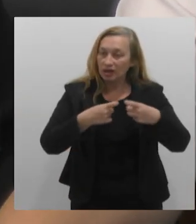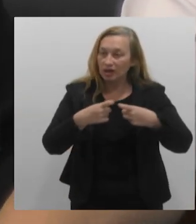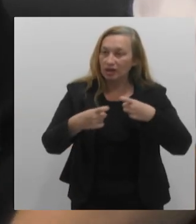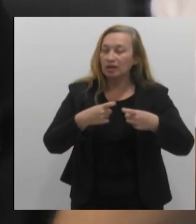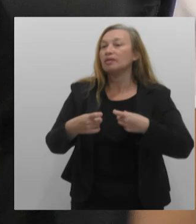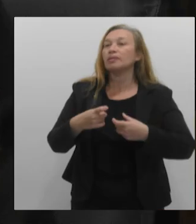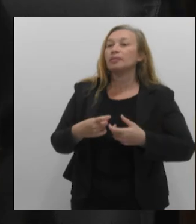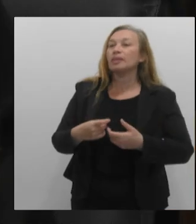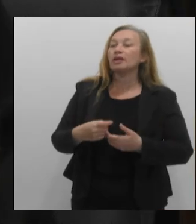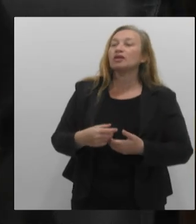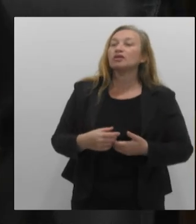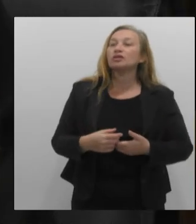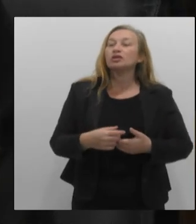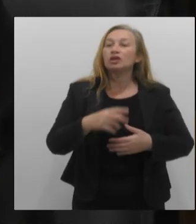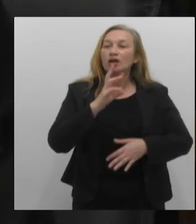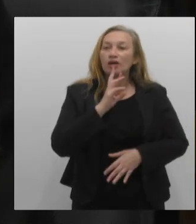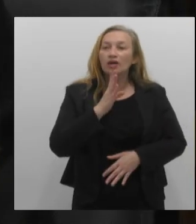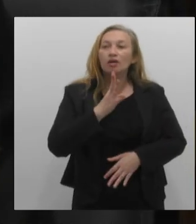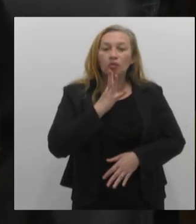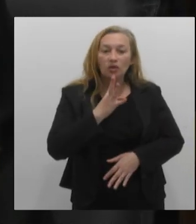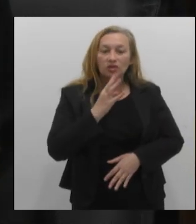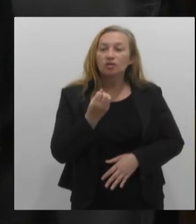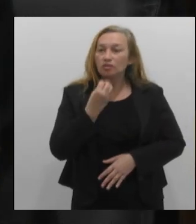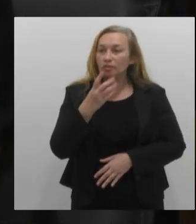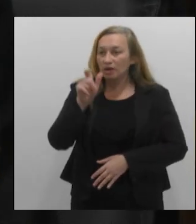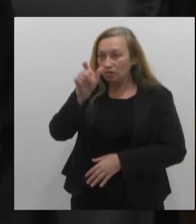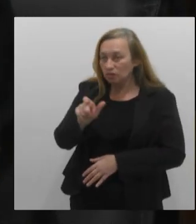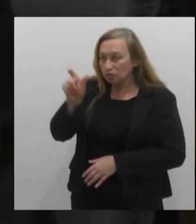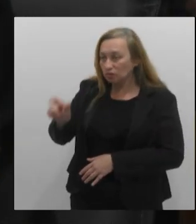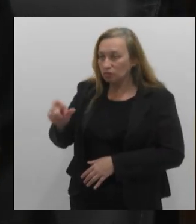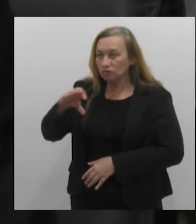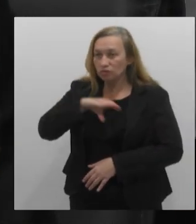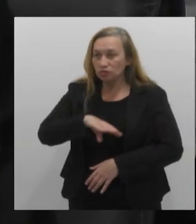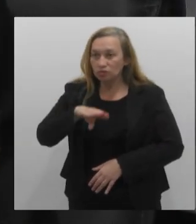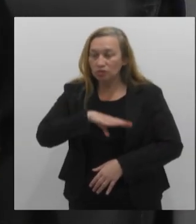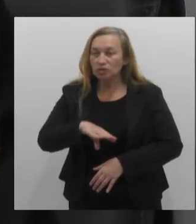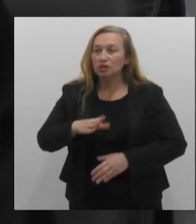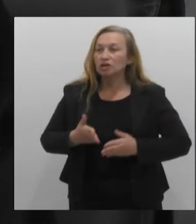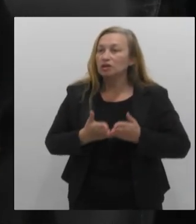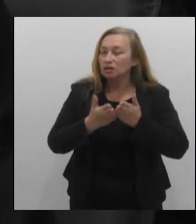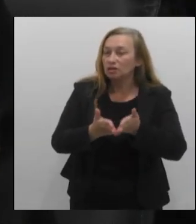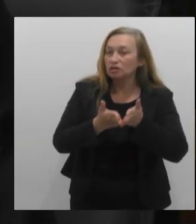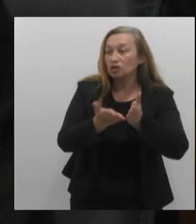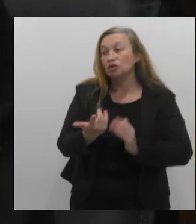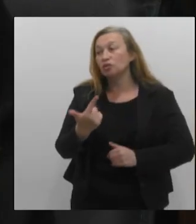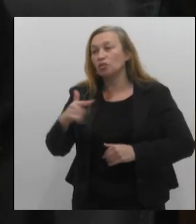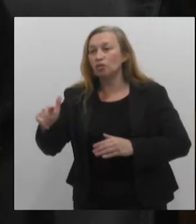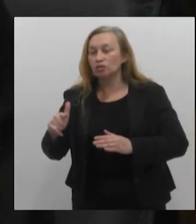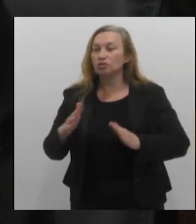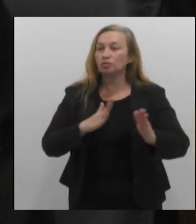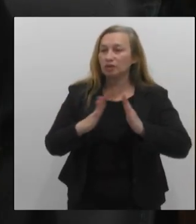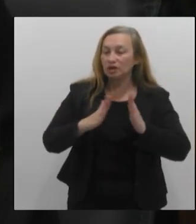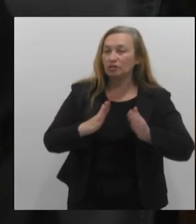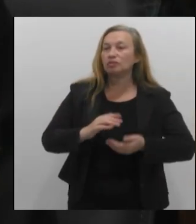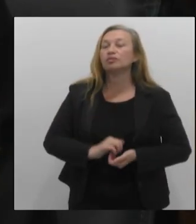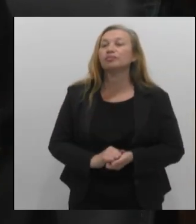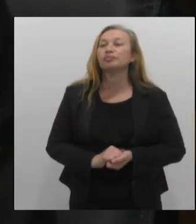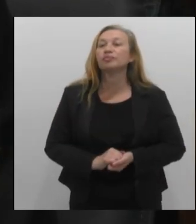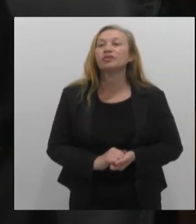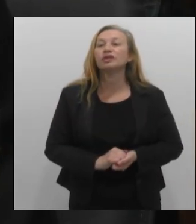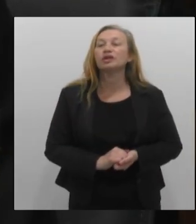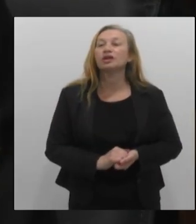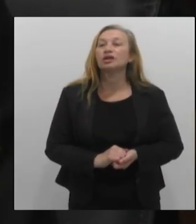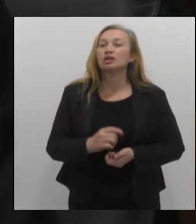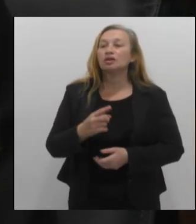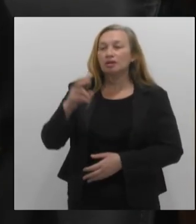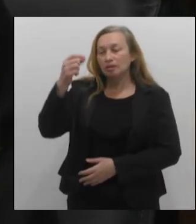favor, o qual reconheceram bem os portugueses, assim na Batalha Naval das Canoas, como em outras ocasiões de perigos. Pelo que ainda,